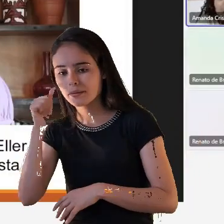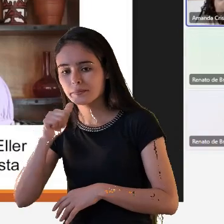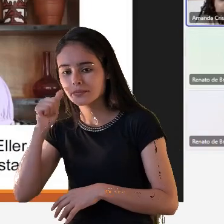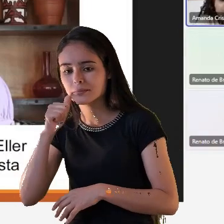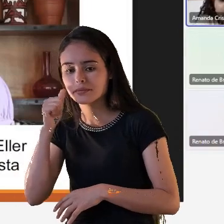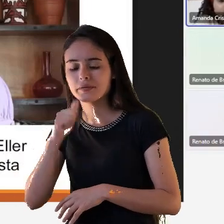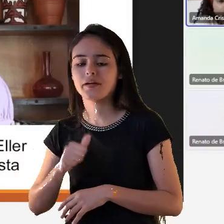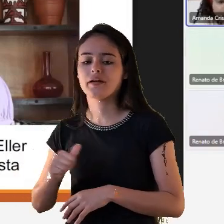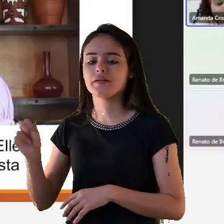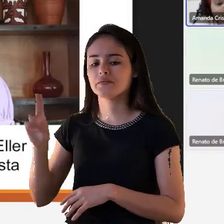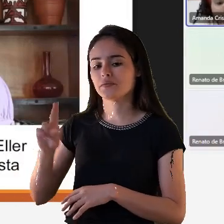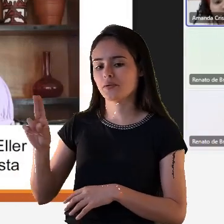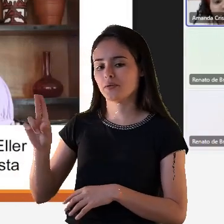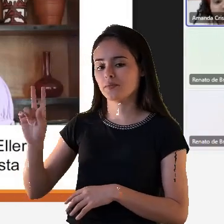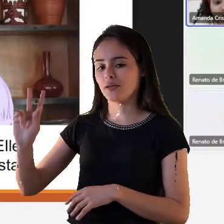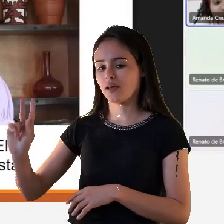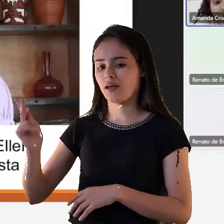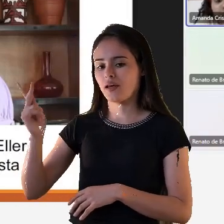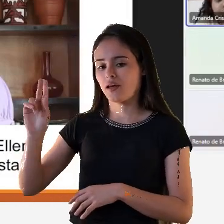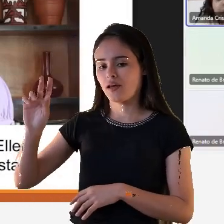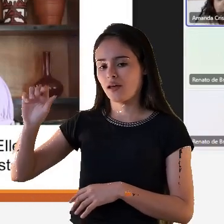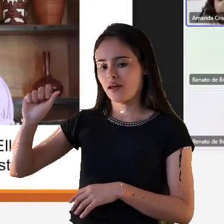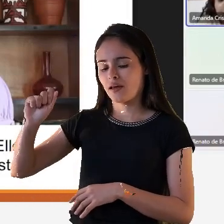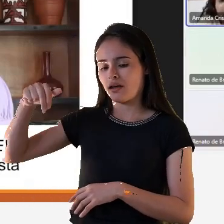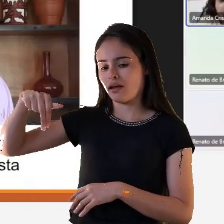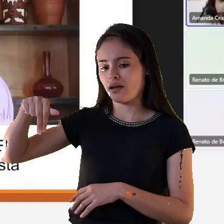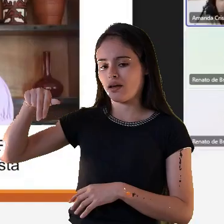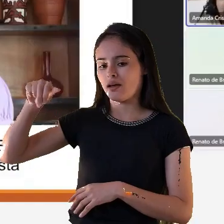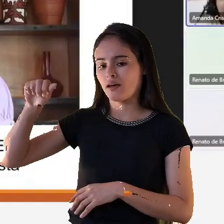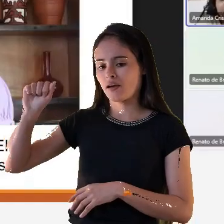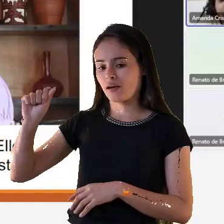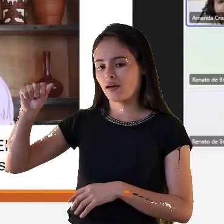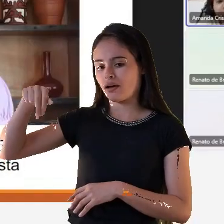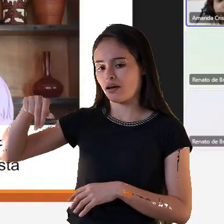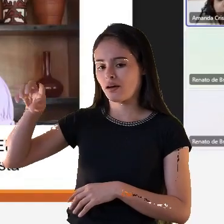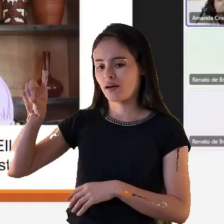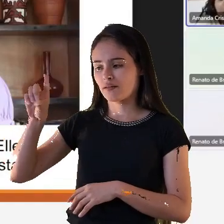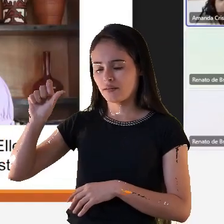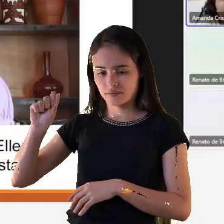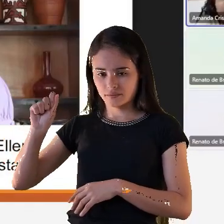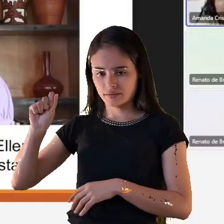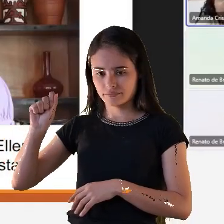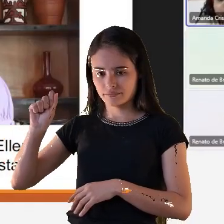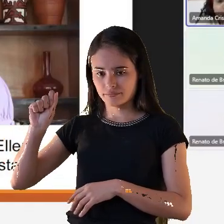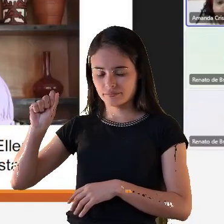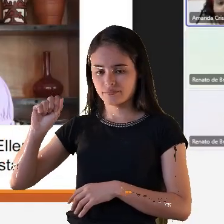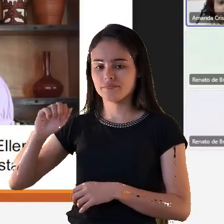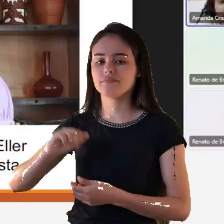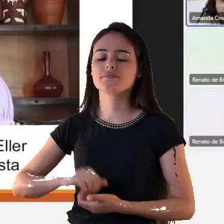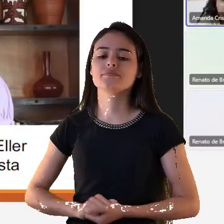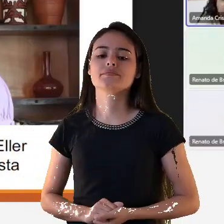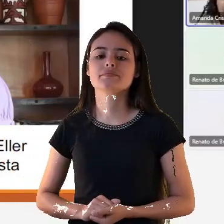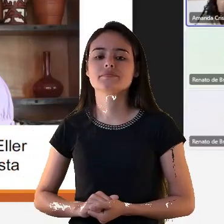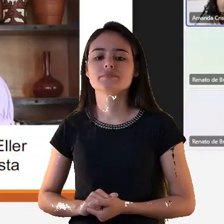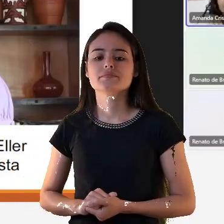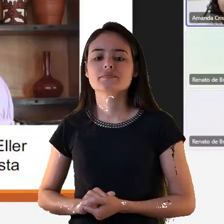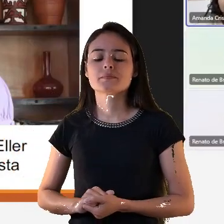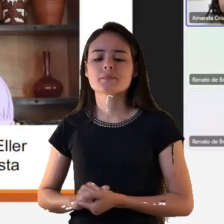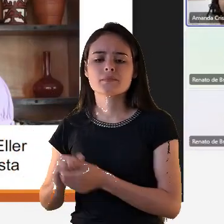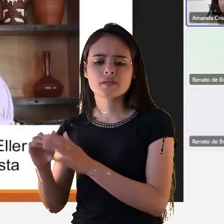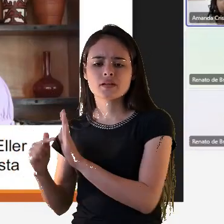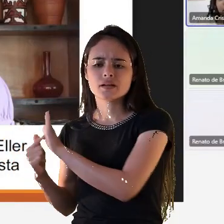que o Instagram dela é Deusa Cientista, e nesse Instagram ela também, com uma linguagem muito acessível,